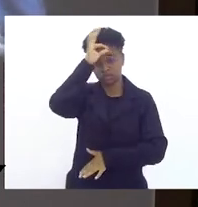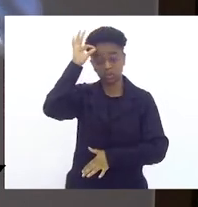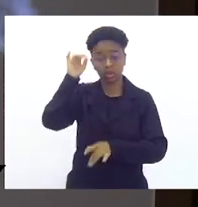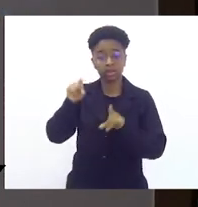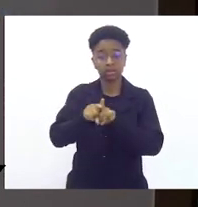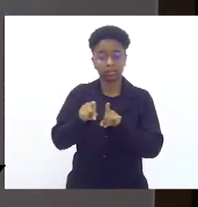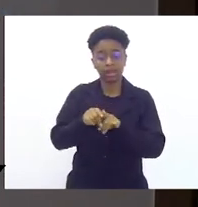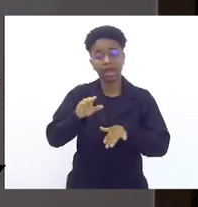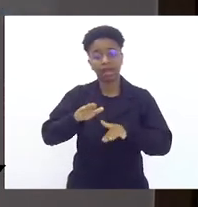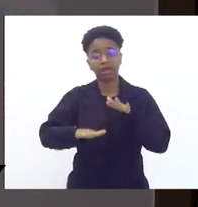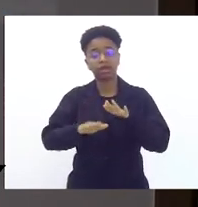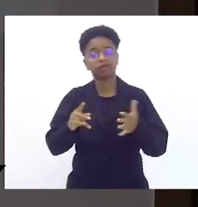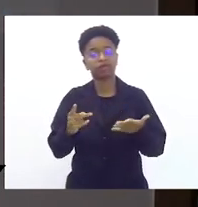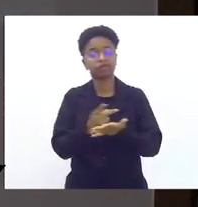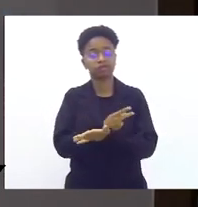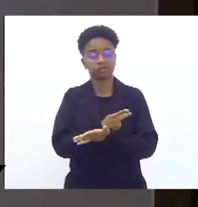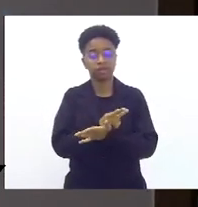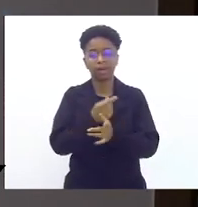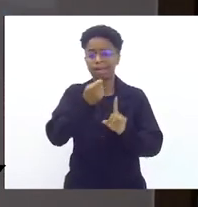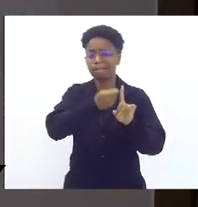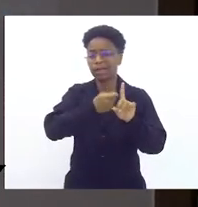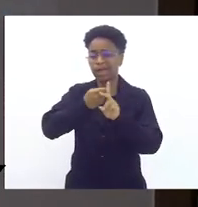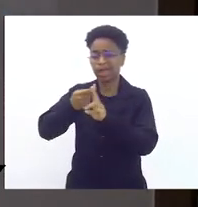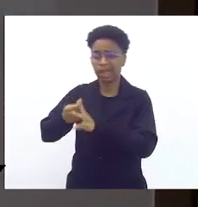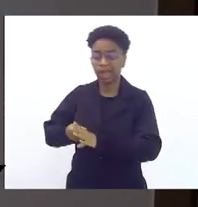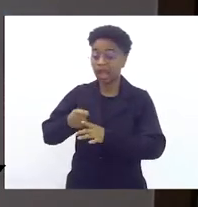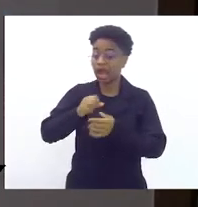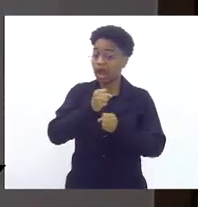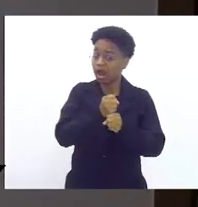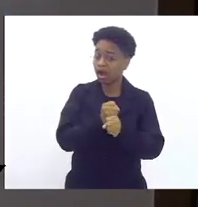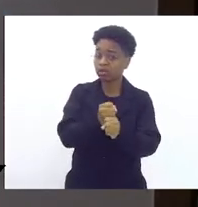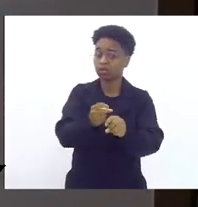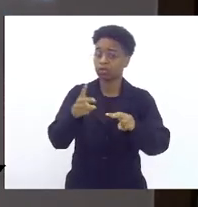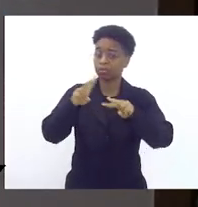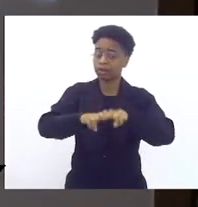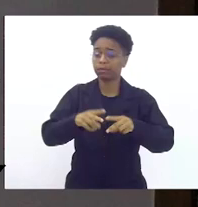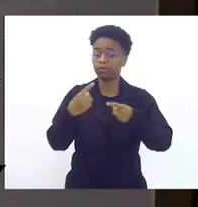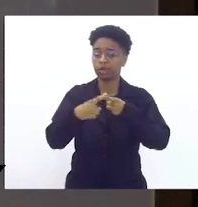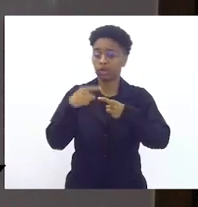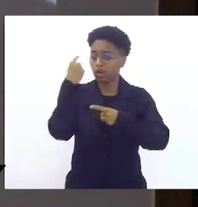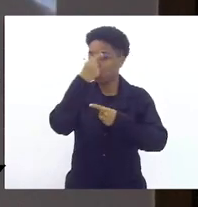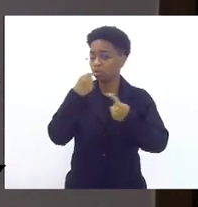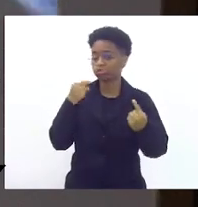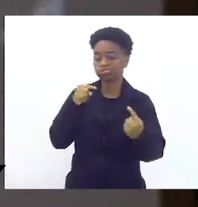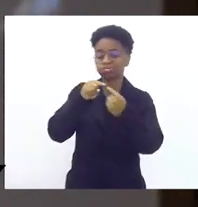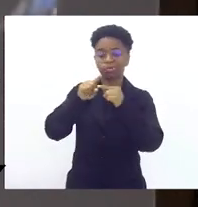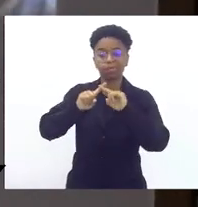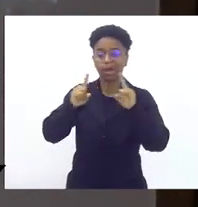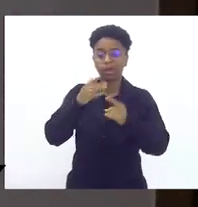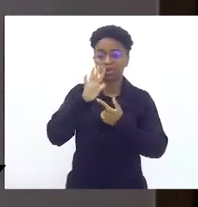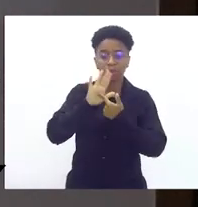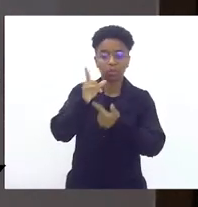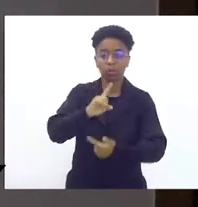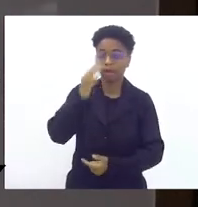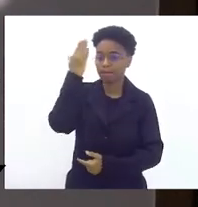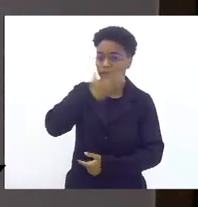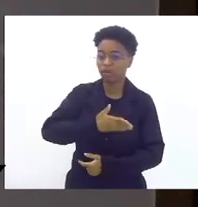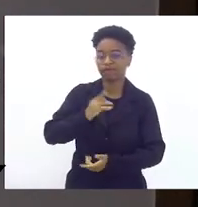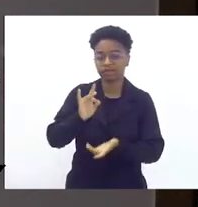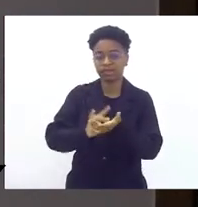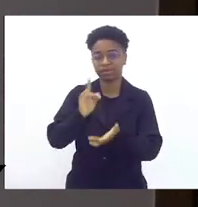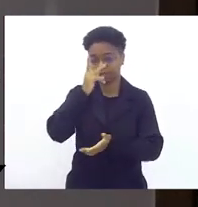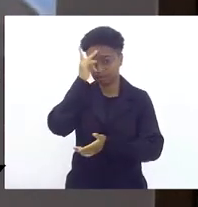têm ficado às vezes por meses às vezes até anos presos por reconhecimento que não prova que essa pessoa é realmente